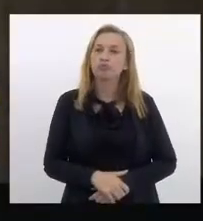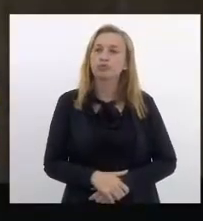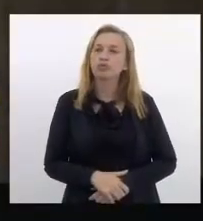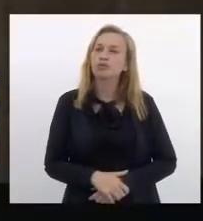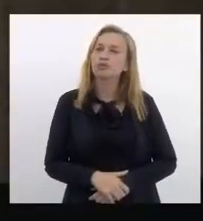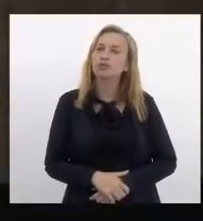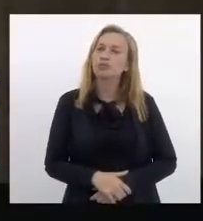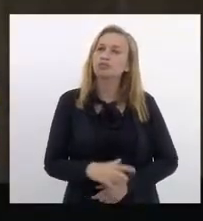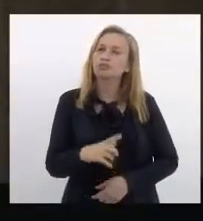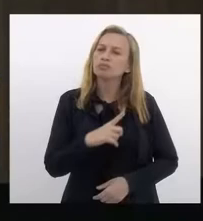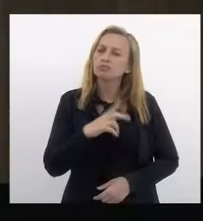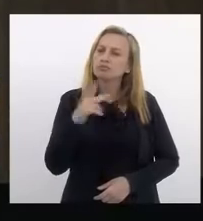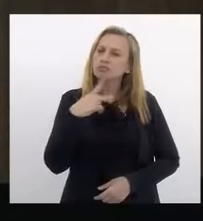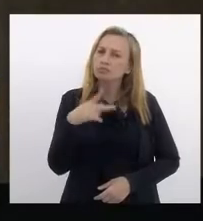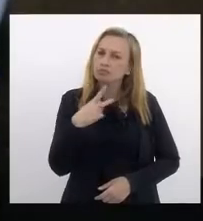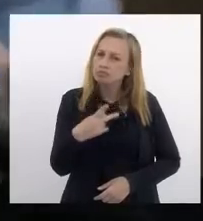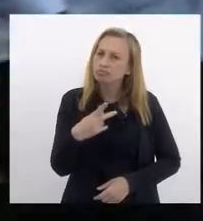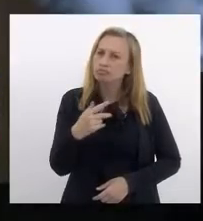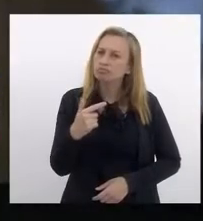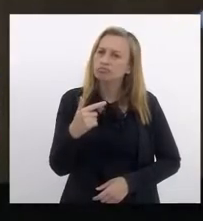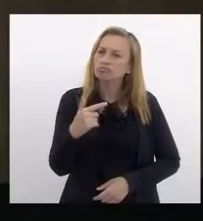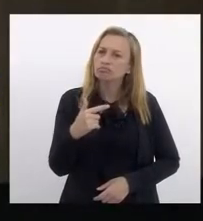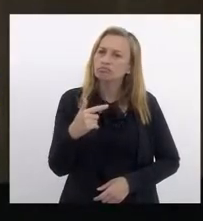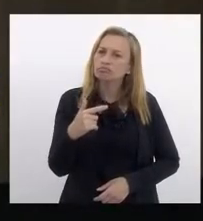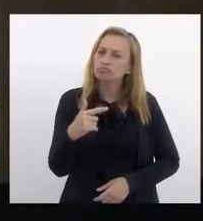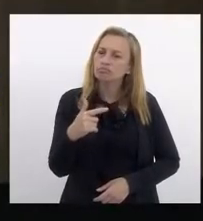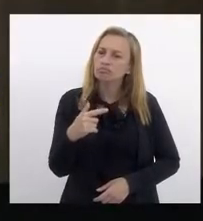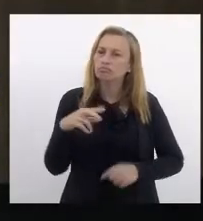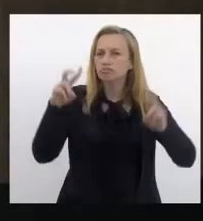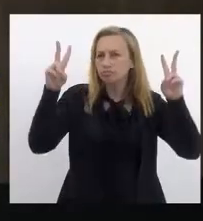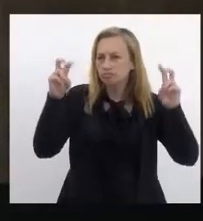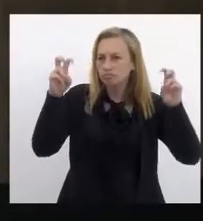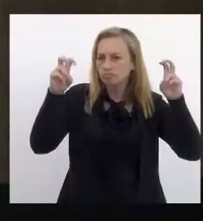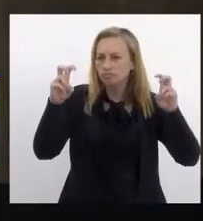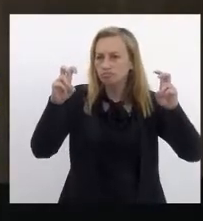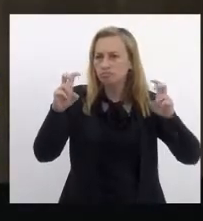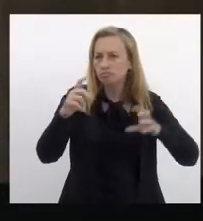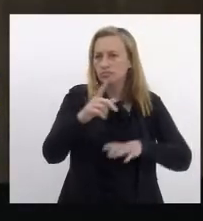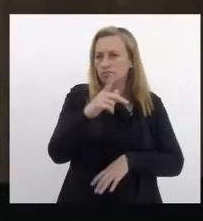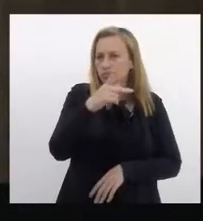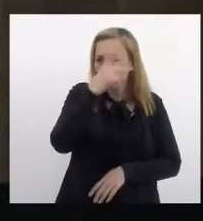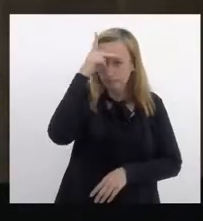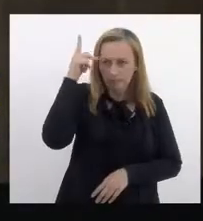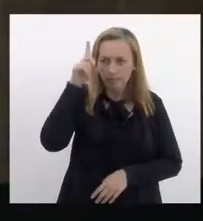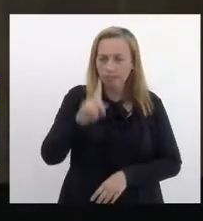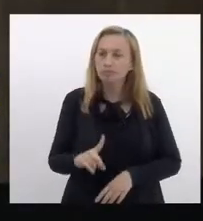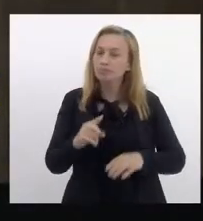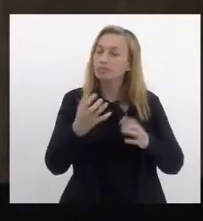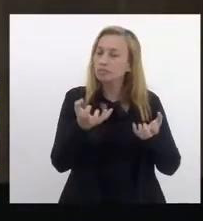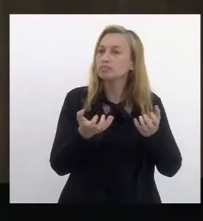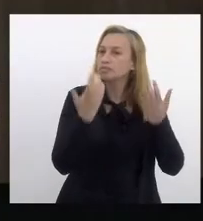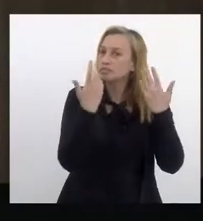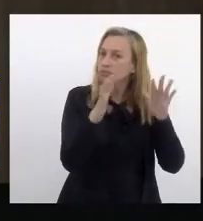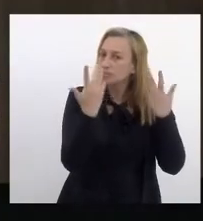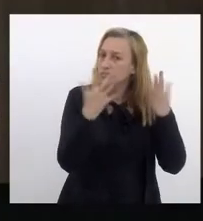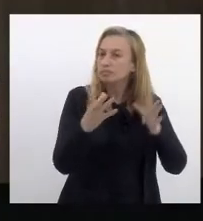Aliás, tem tratado muito sobre a questão da defesa da pessoa com deficiência. Queria elogiar a